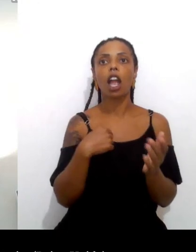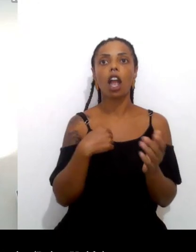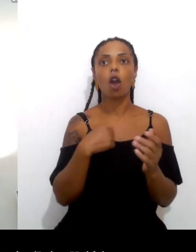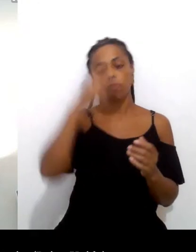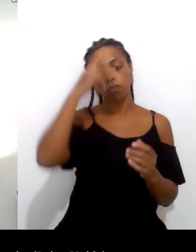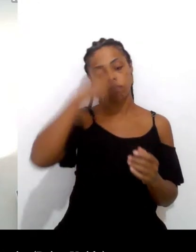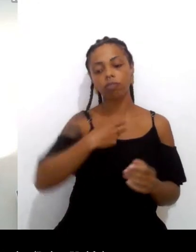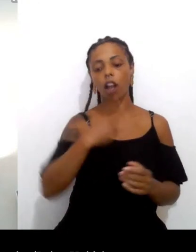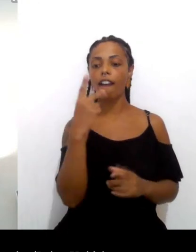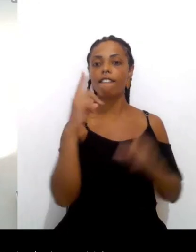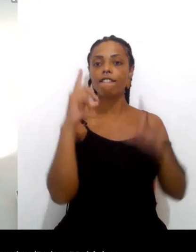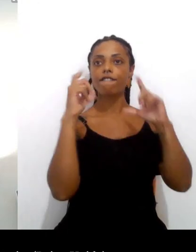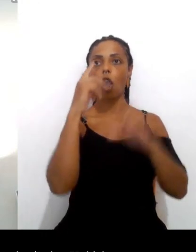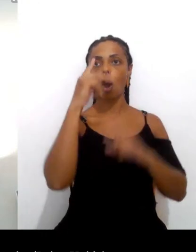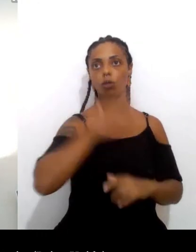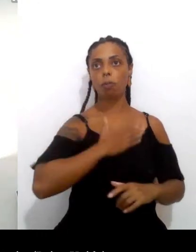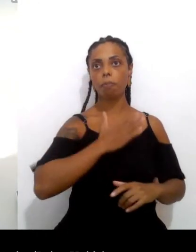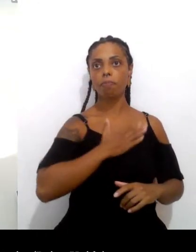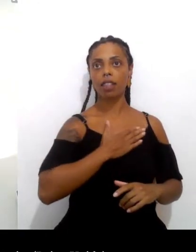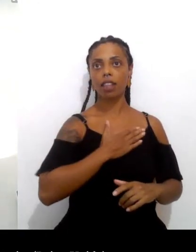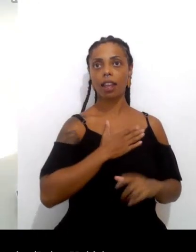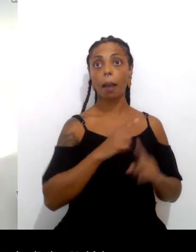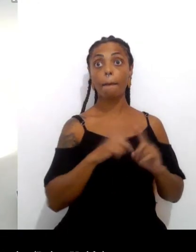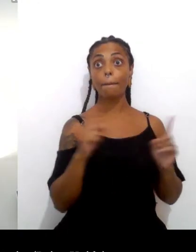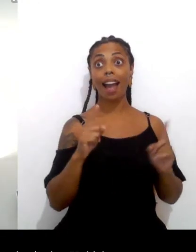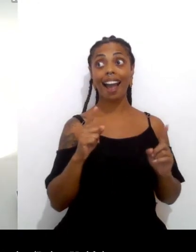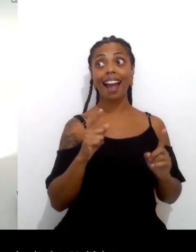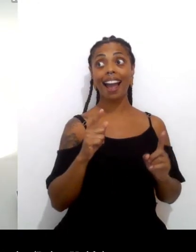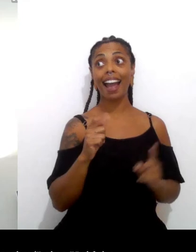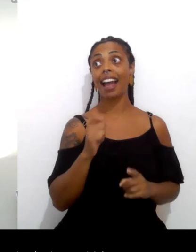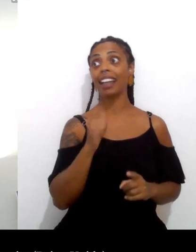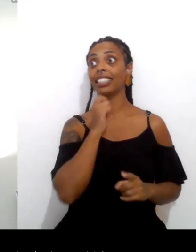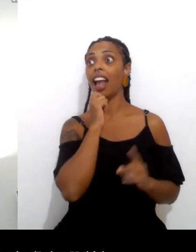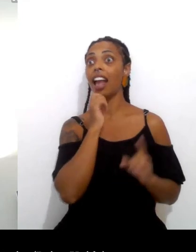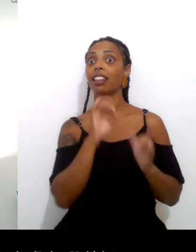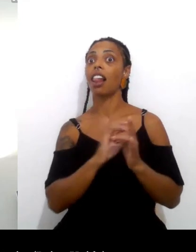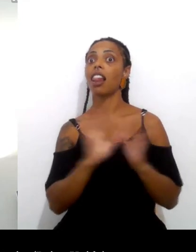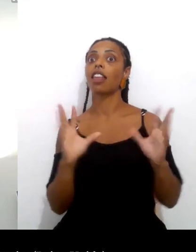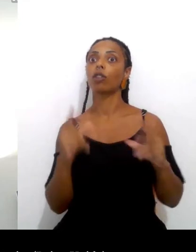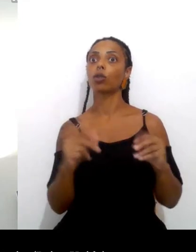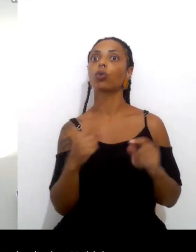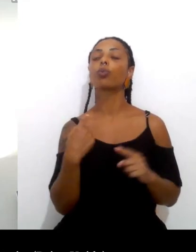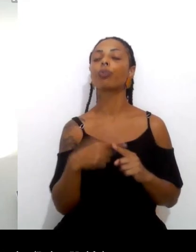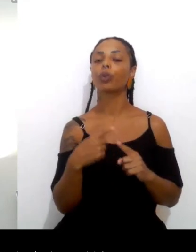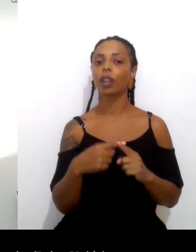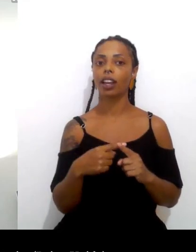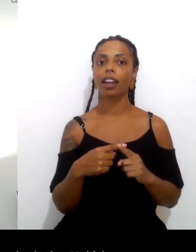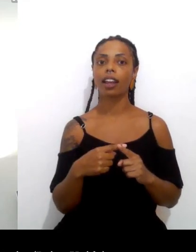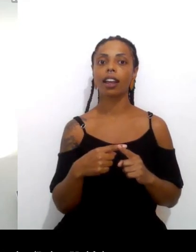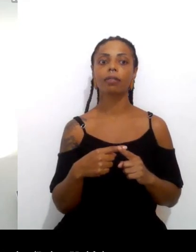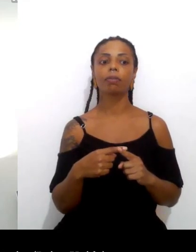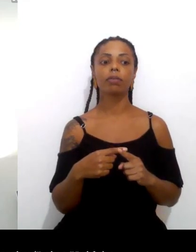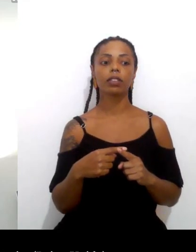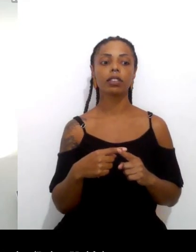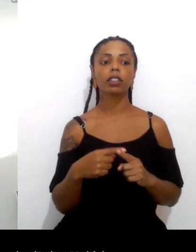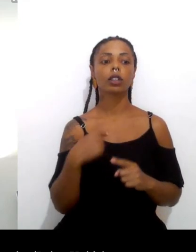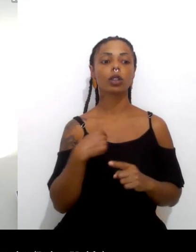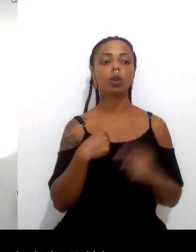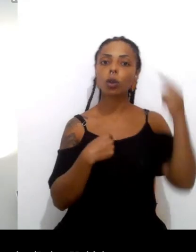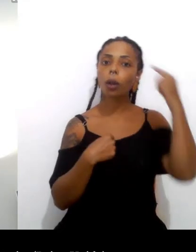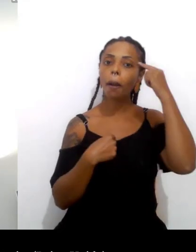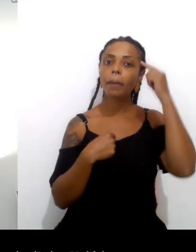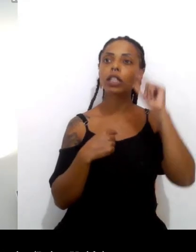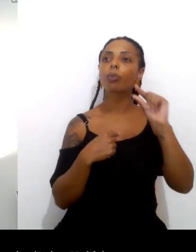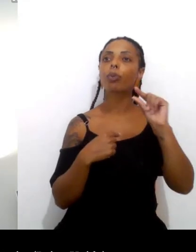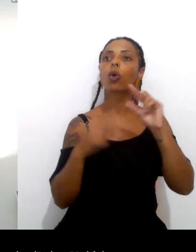foto mas mesmo assim você não está totalmente livre não porque porque aqui eu estou pensando um pouquinho sobre a cortina